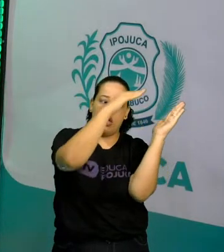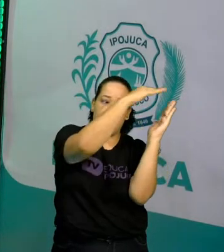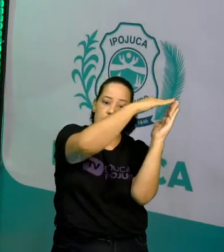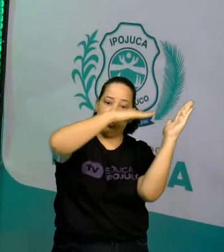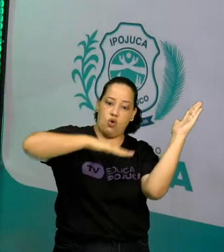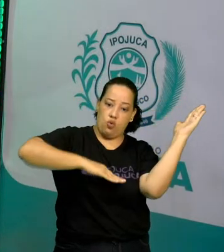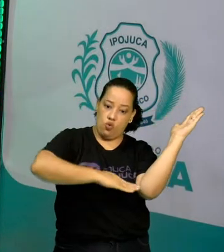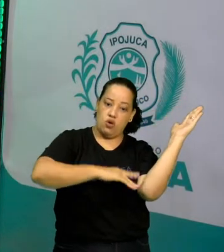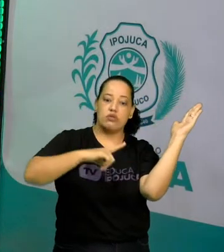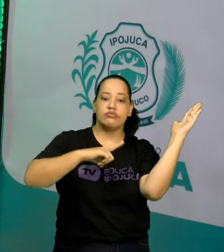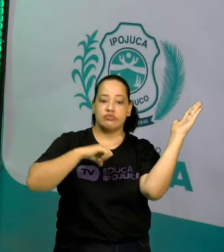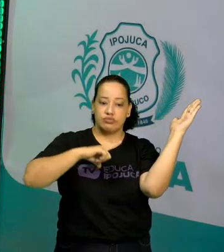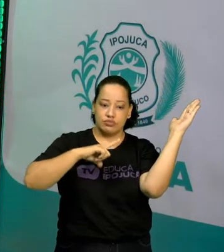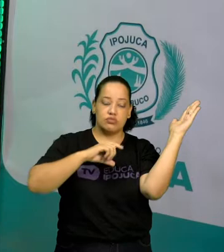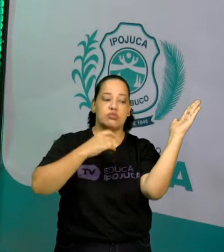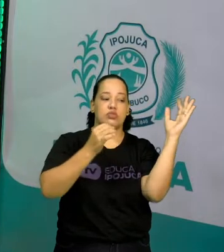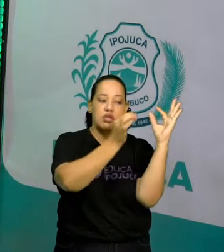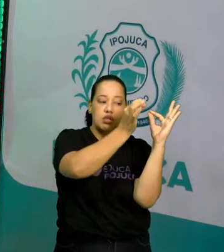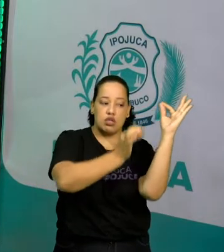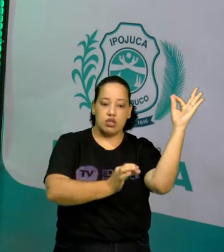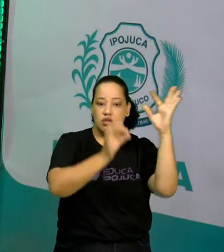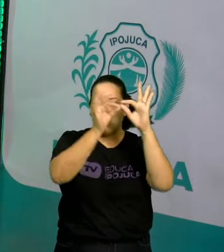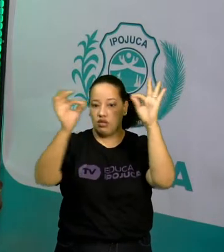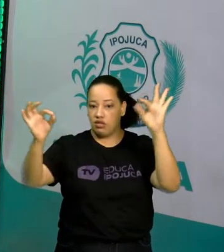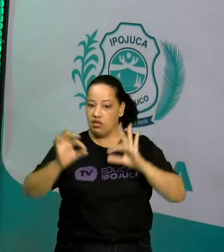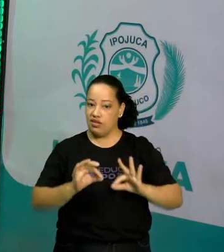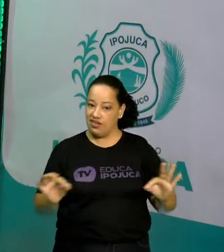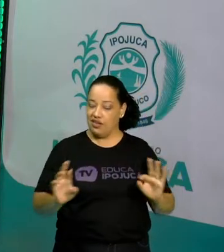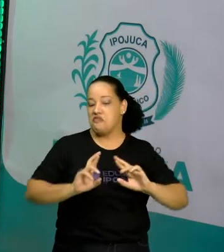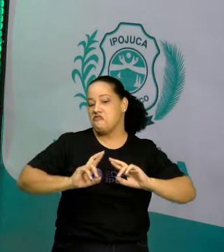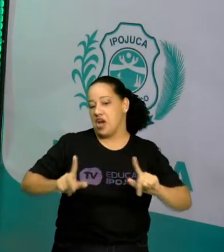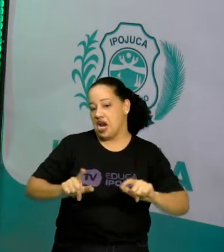teve medidas diferentes. Vamos lá?